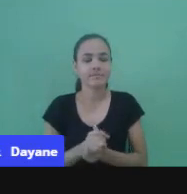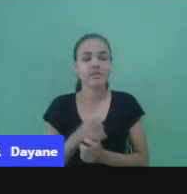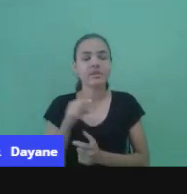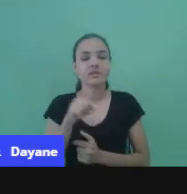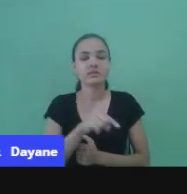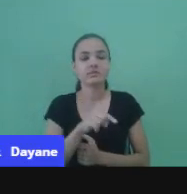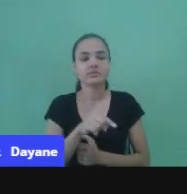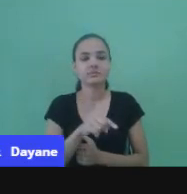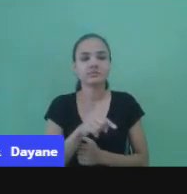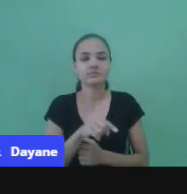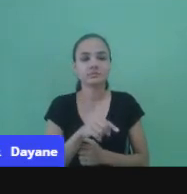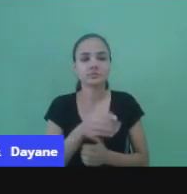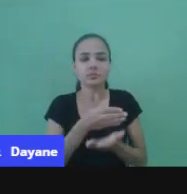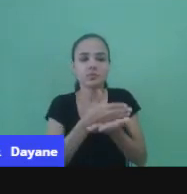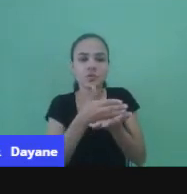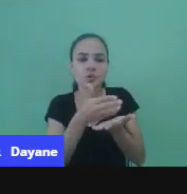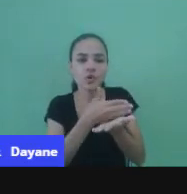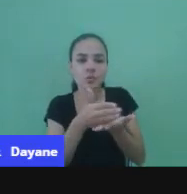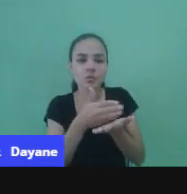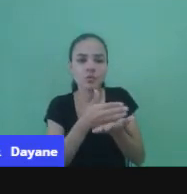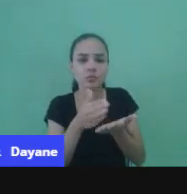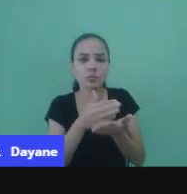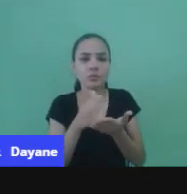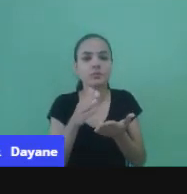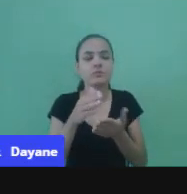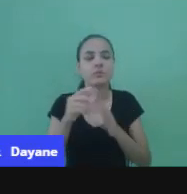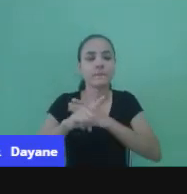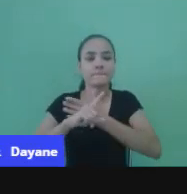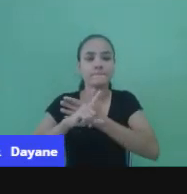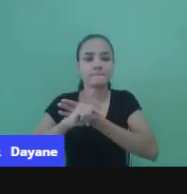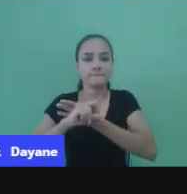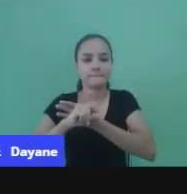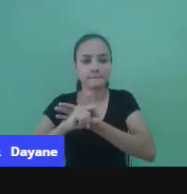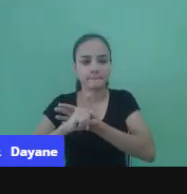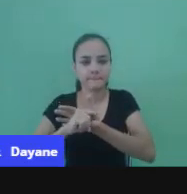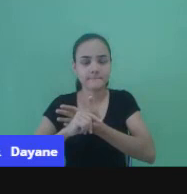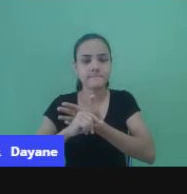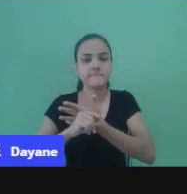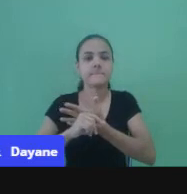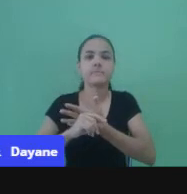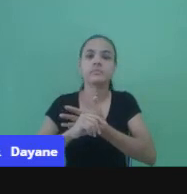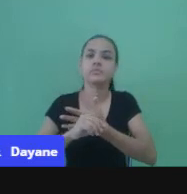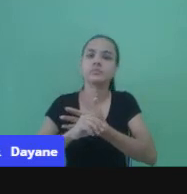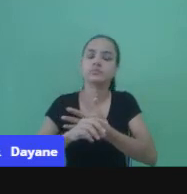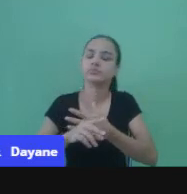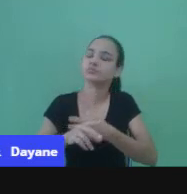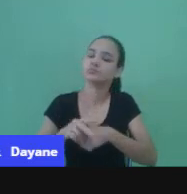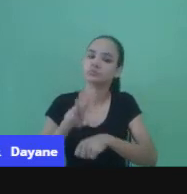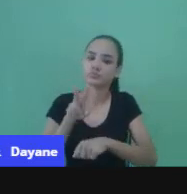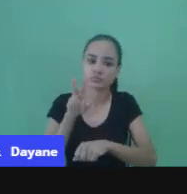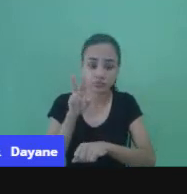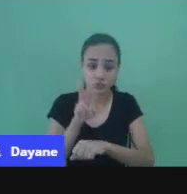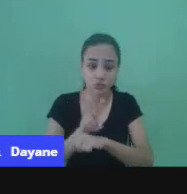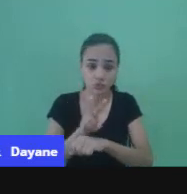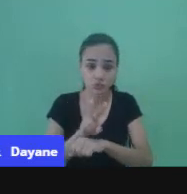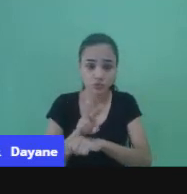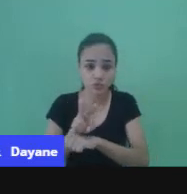mas como vocês podem ver, expandiu para o Cerrado, para a conservação de habitat, o canastras e colmeias, expandiu